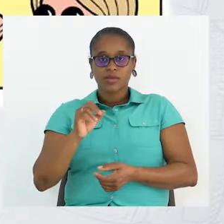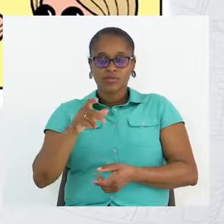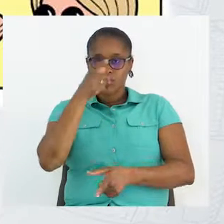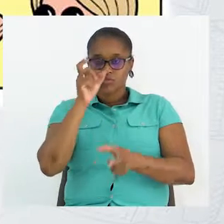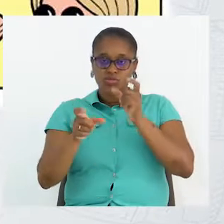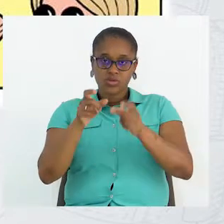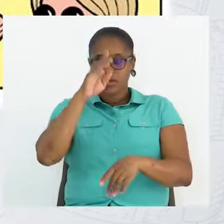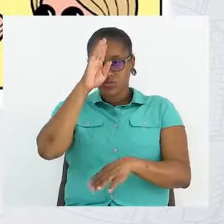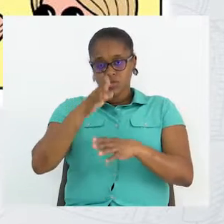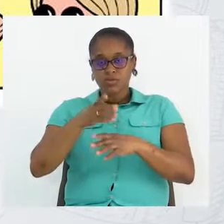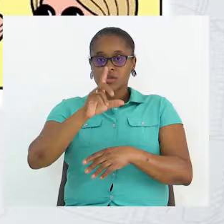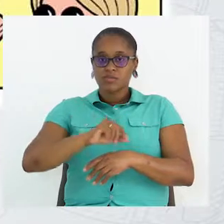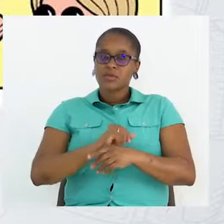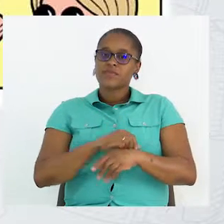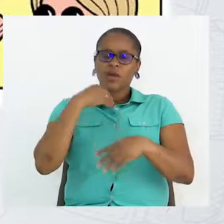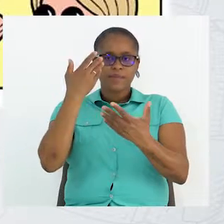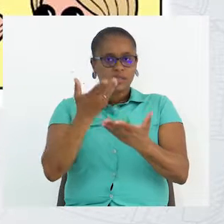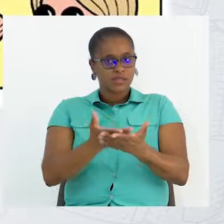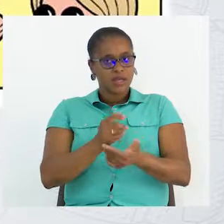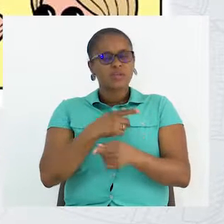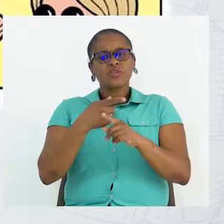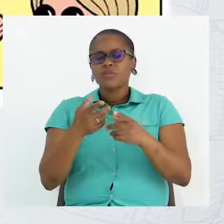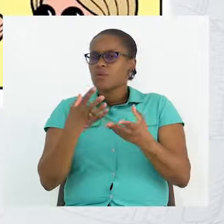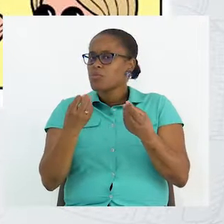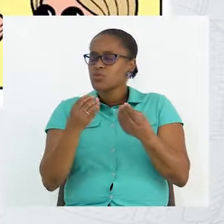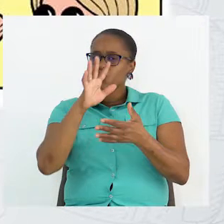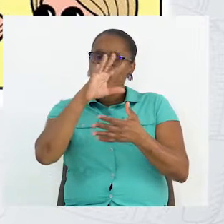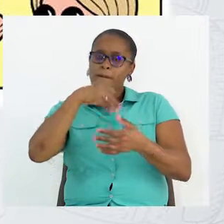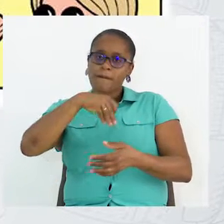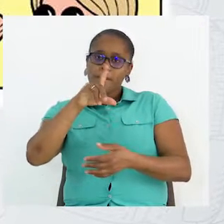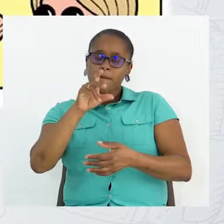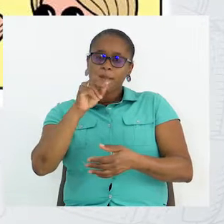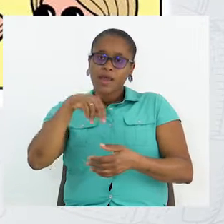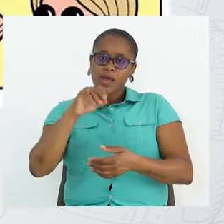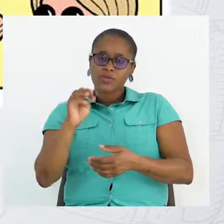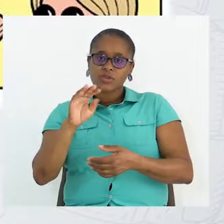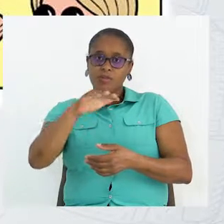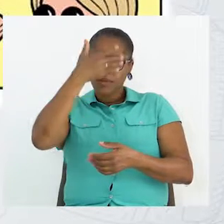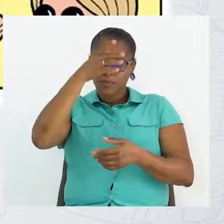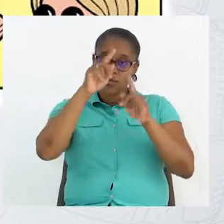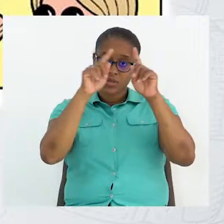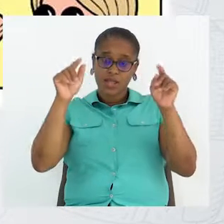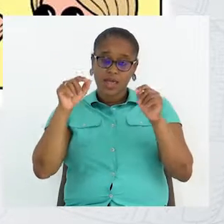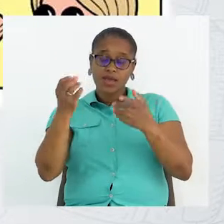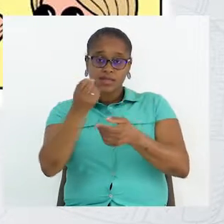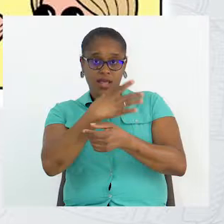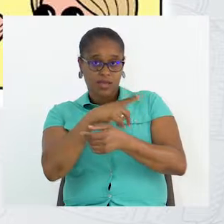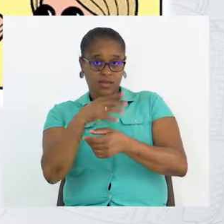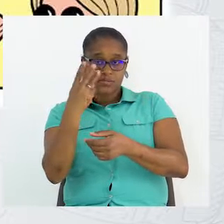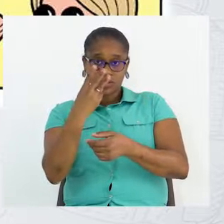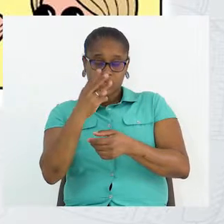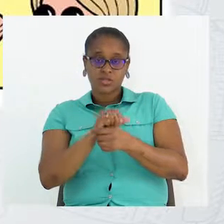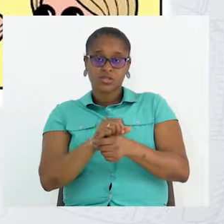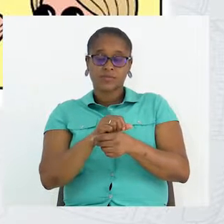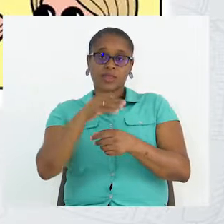os acontecimentos são apresentados em diversos planos. Neste primeiro slide temos 3 planos, o plano